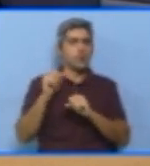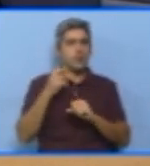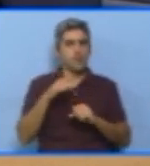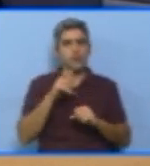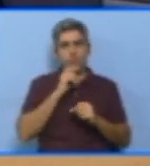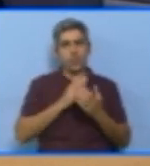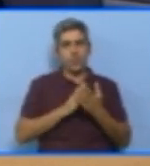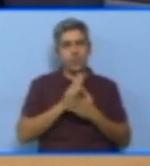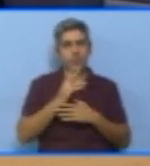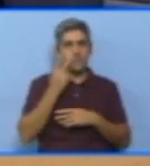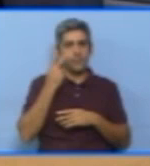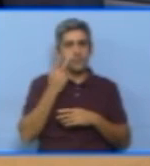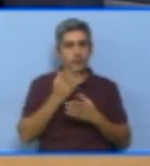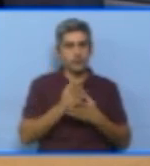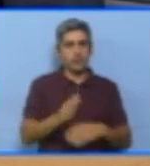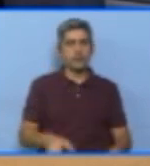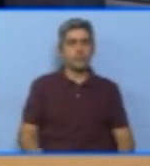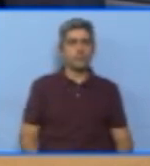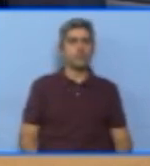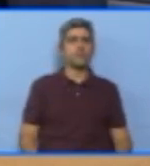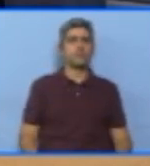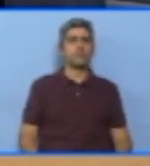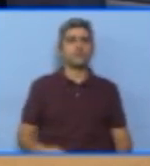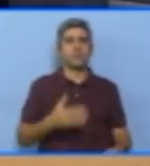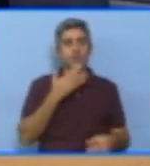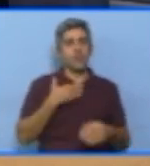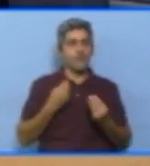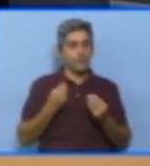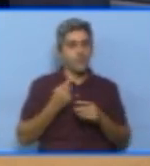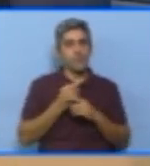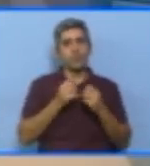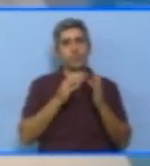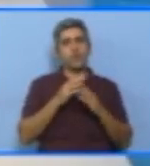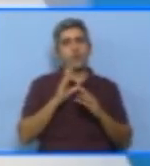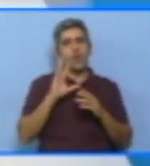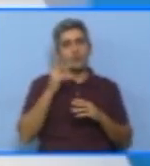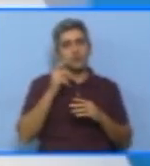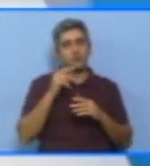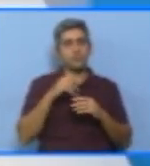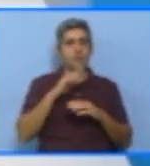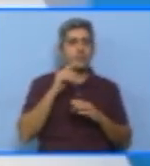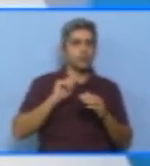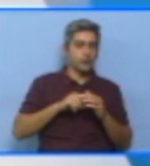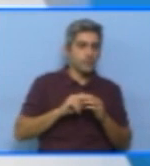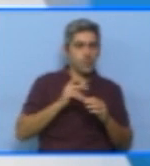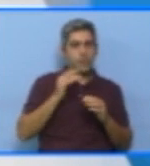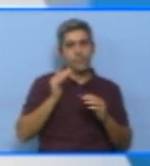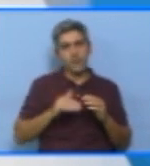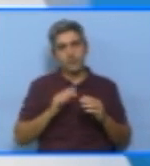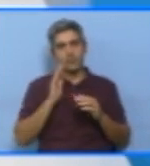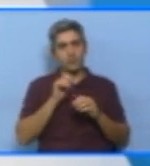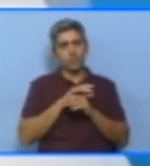viver. Isto é consolador porque todos passam mais ou menos em maior ou menor profundidade por